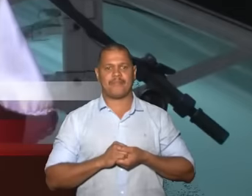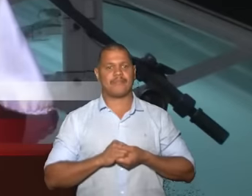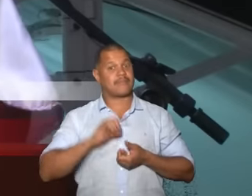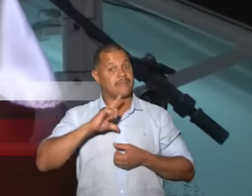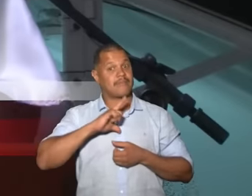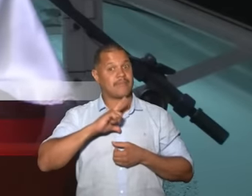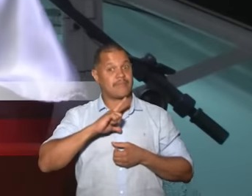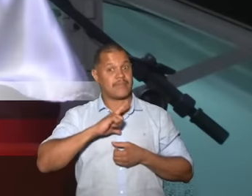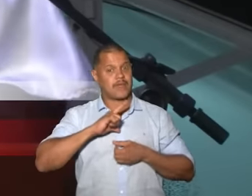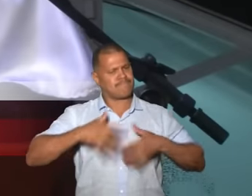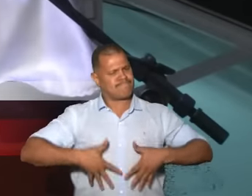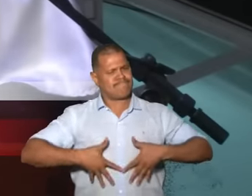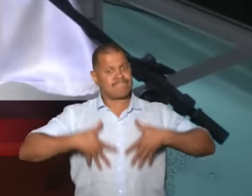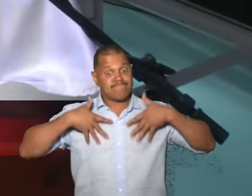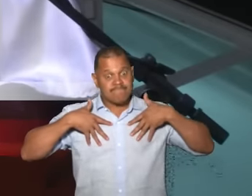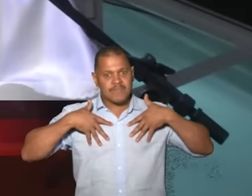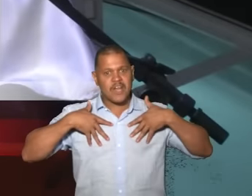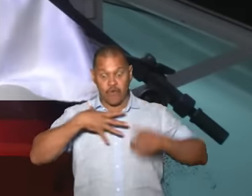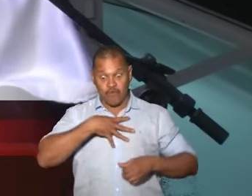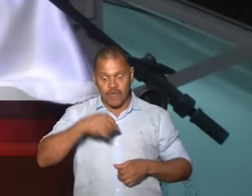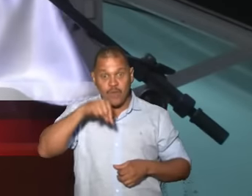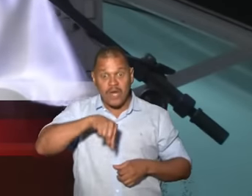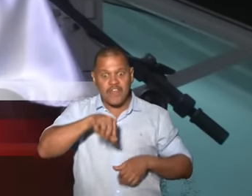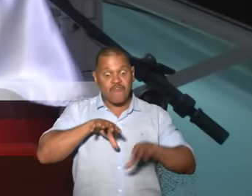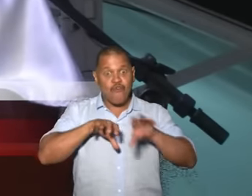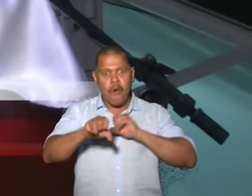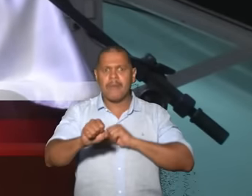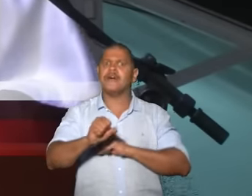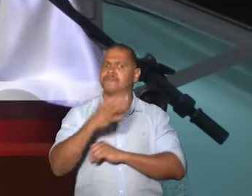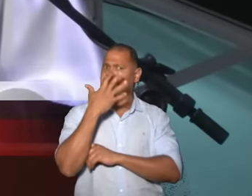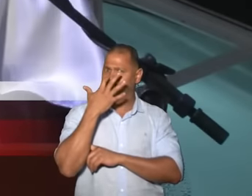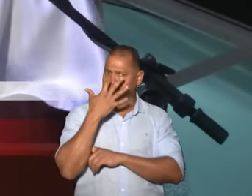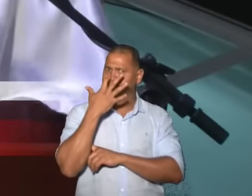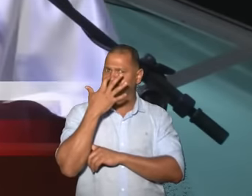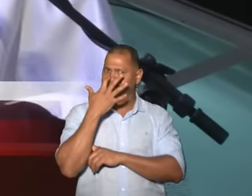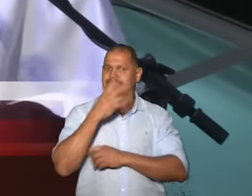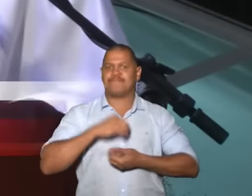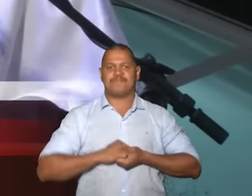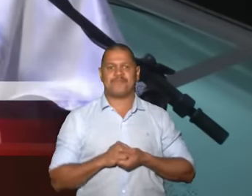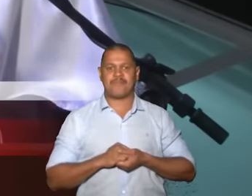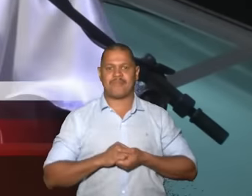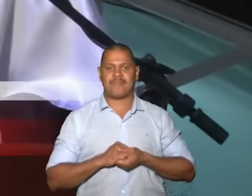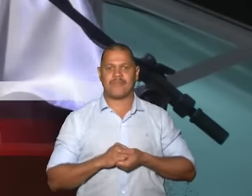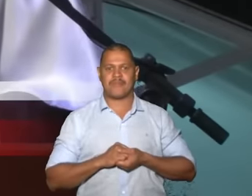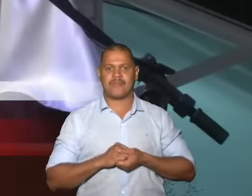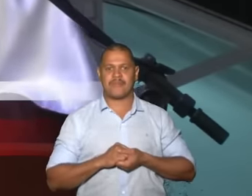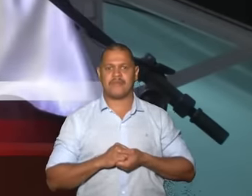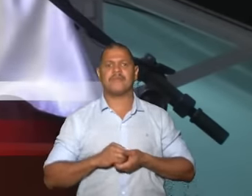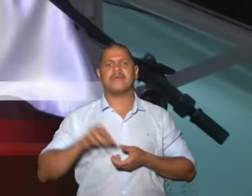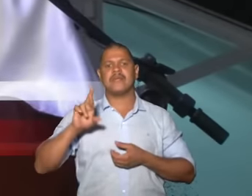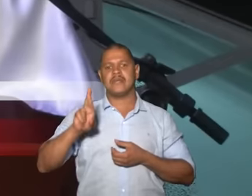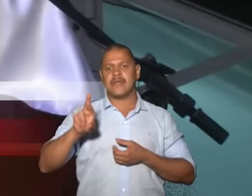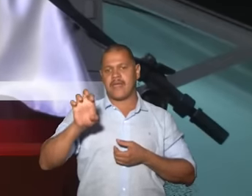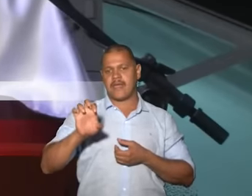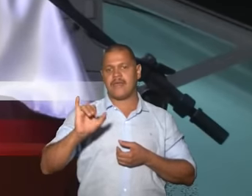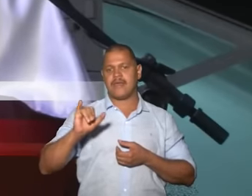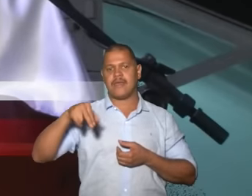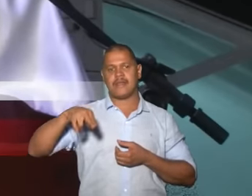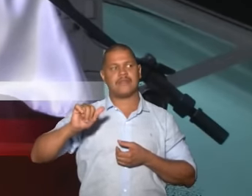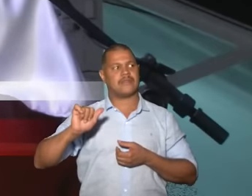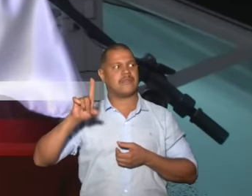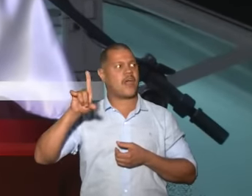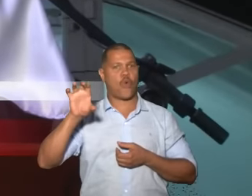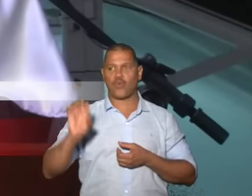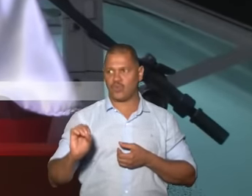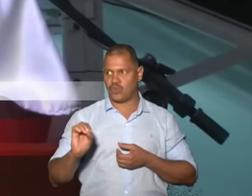ter filhos formando na UFV. Primeiro deles, nosso amigo Reinaldo Pacheco, que se encontra